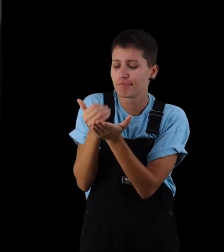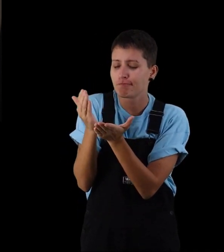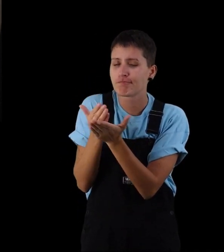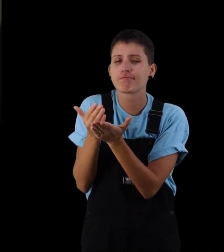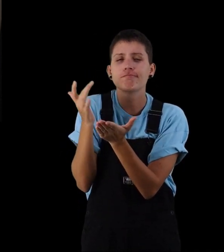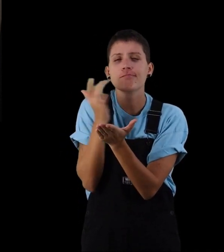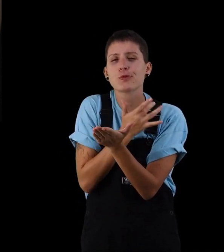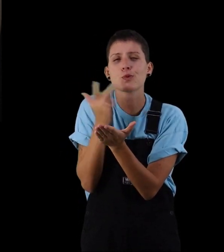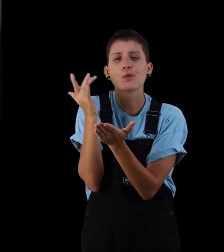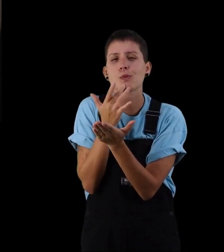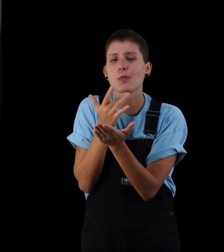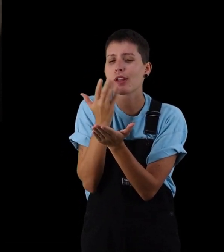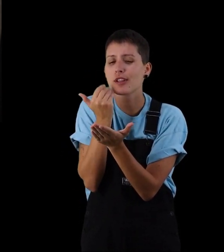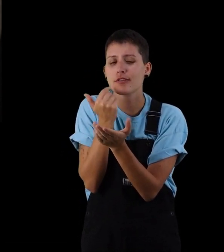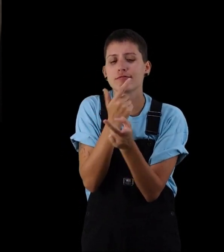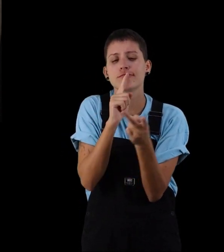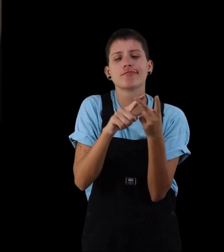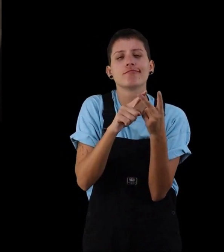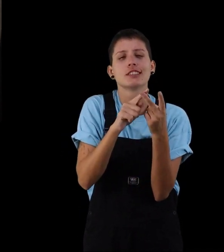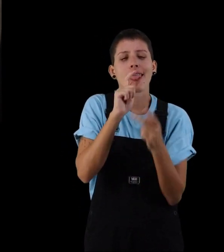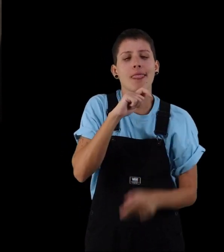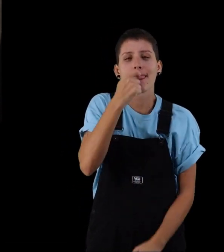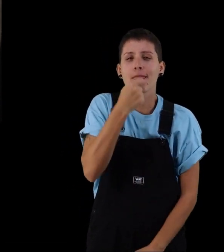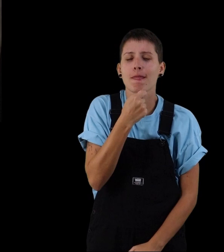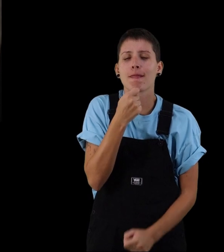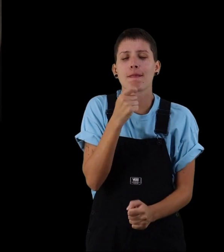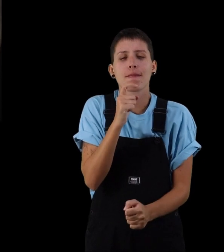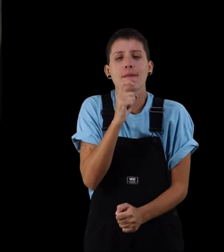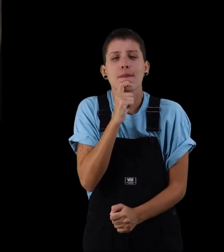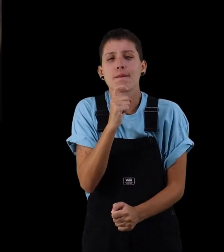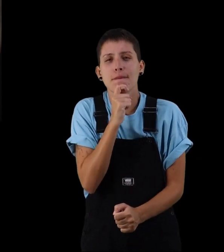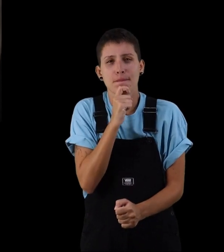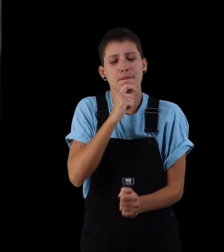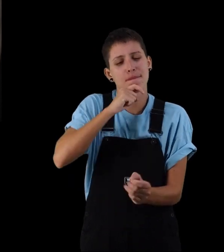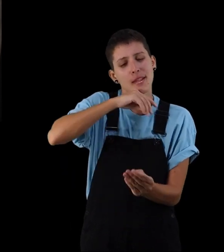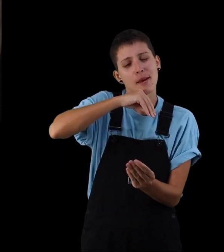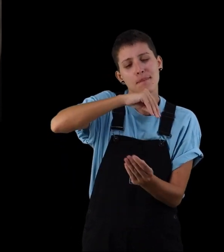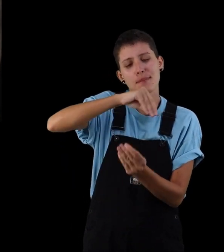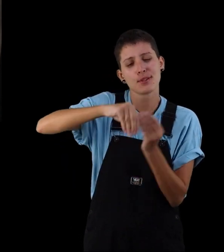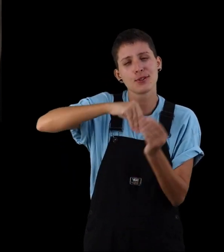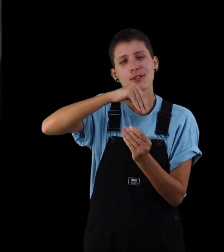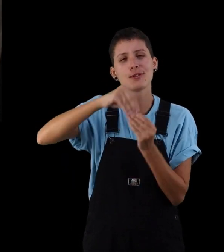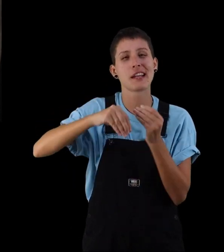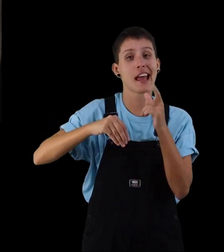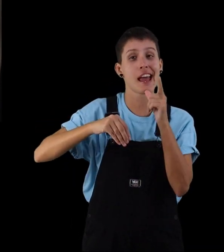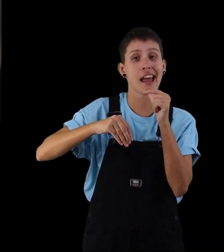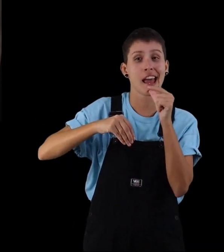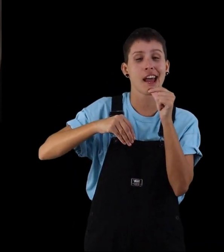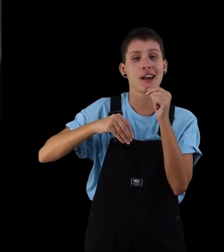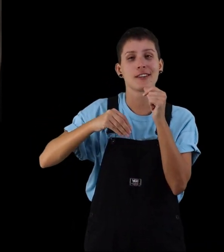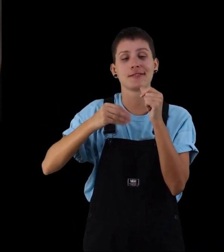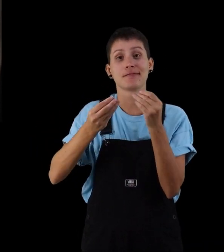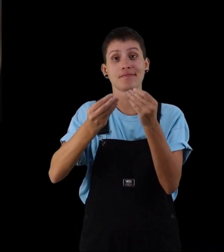Aquela cuca saborosa, o capilé geladinho. Essa mistura de xarope doce e